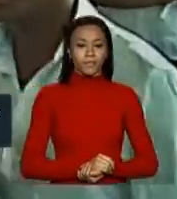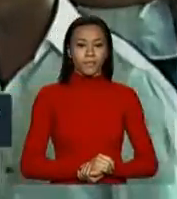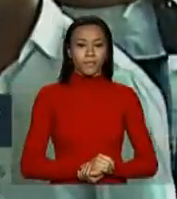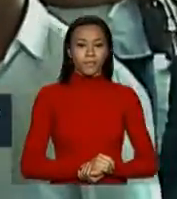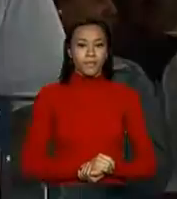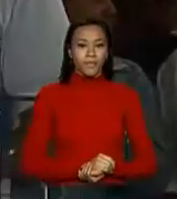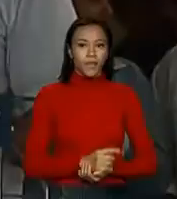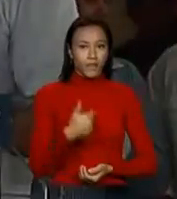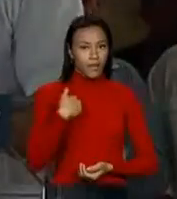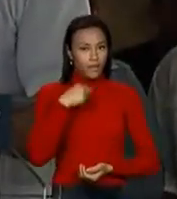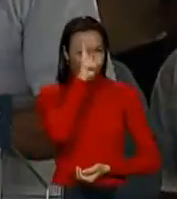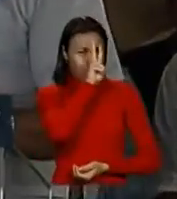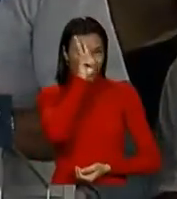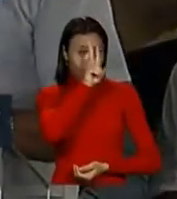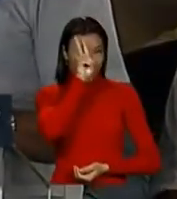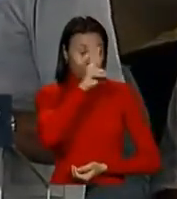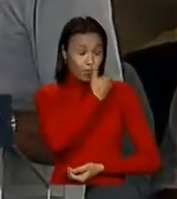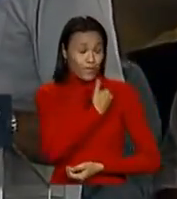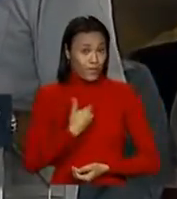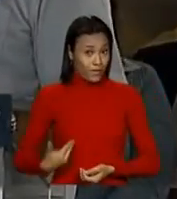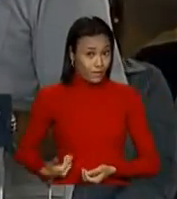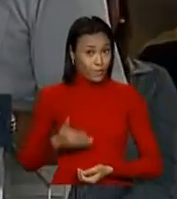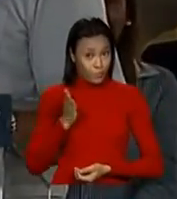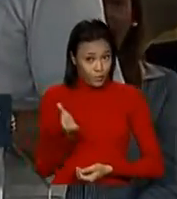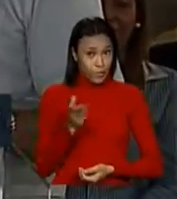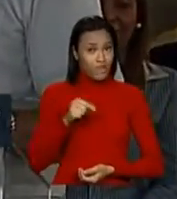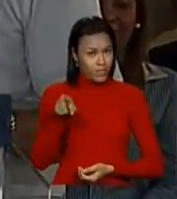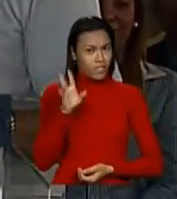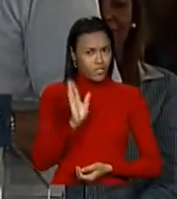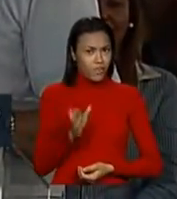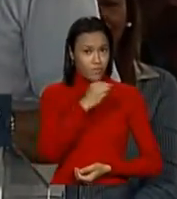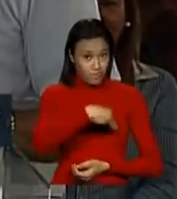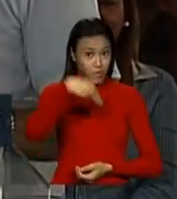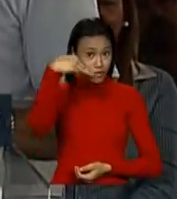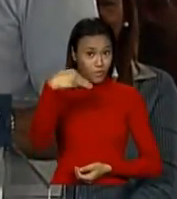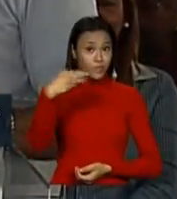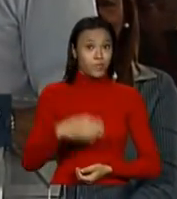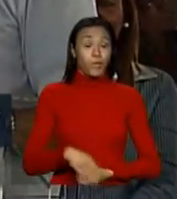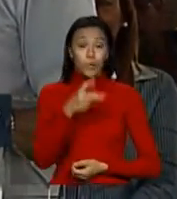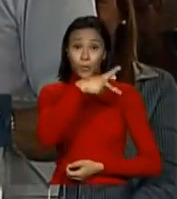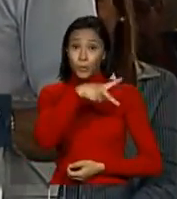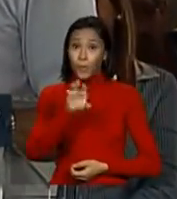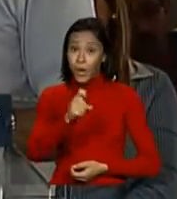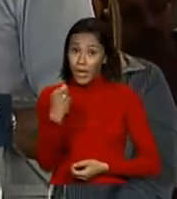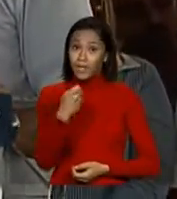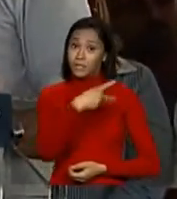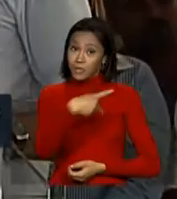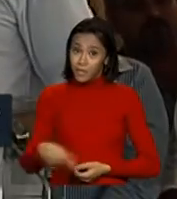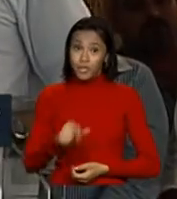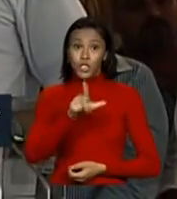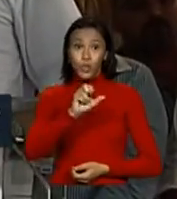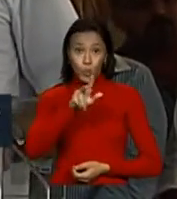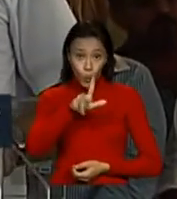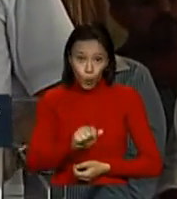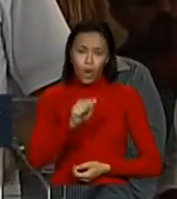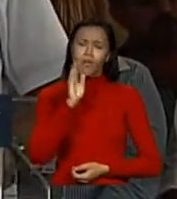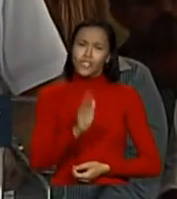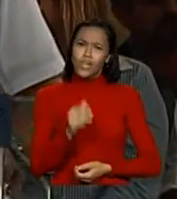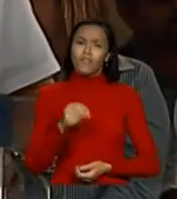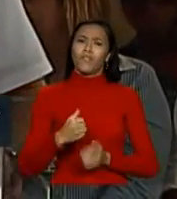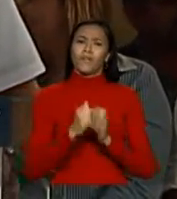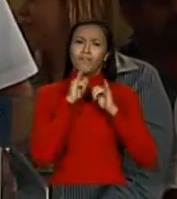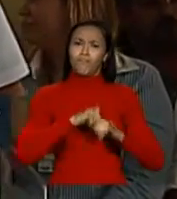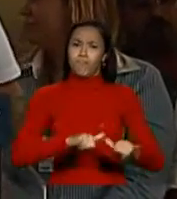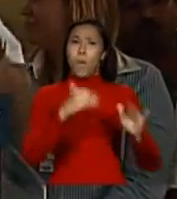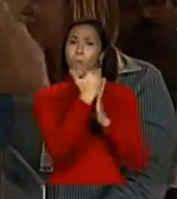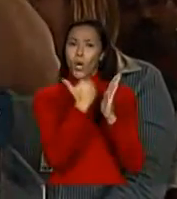eu eu eu me lembro Governador ja Wagner o senhor foi ministro do presidente Lula como eu e o presidente Lula uma vez foi lançar o programa Luz